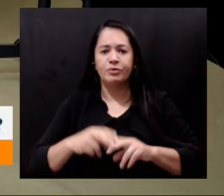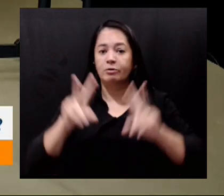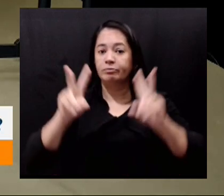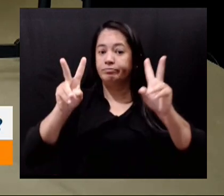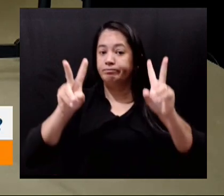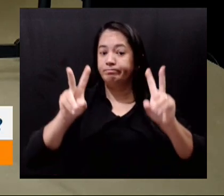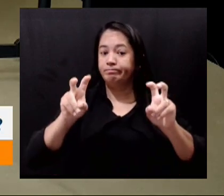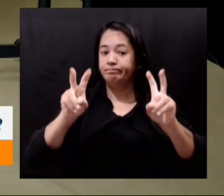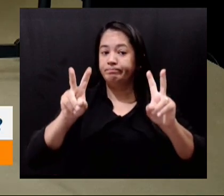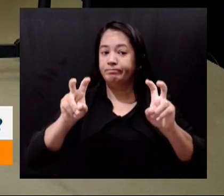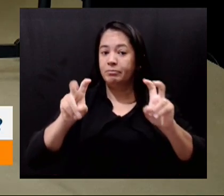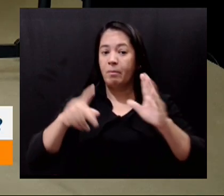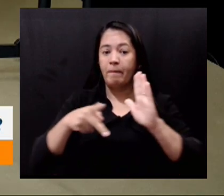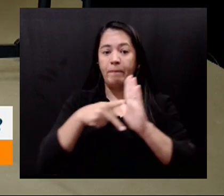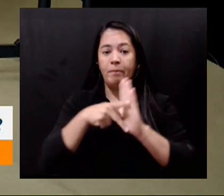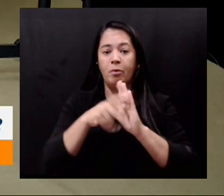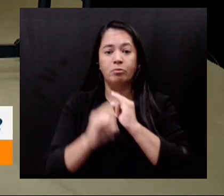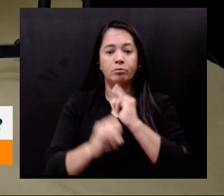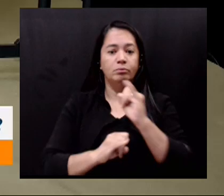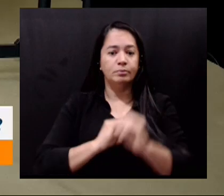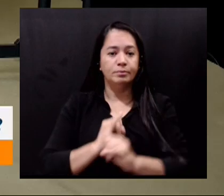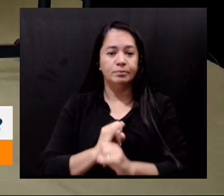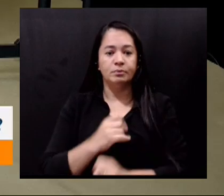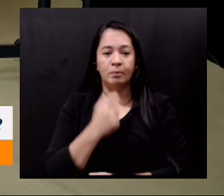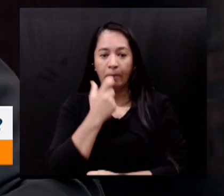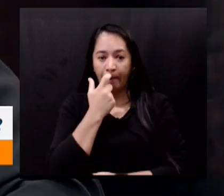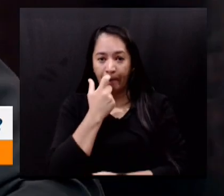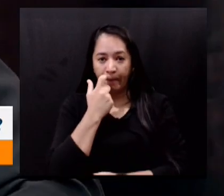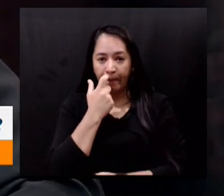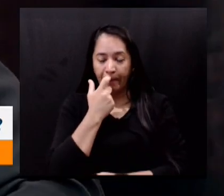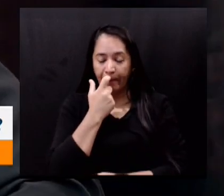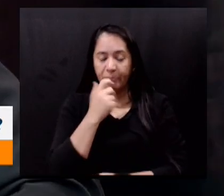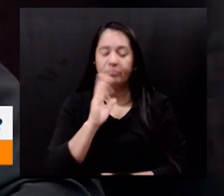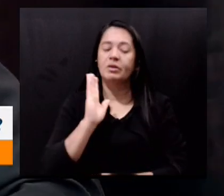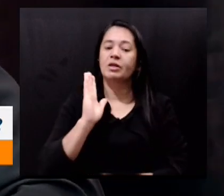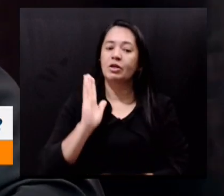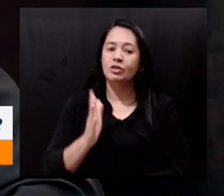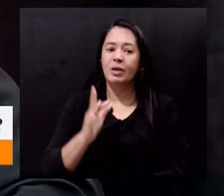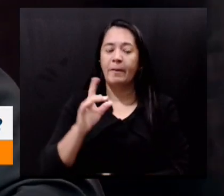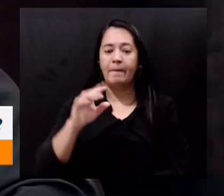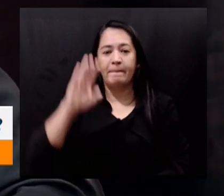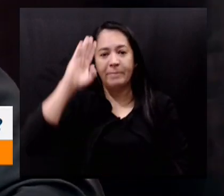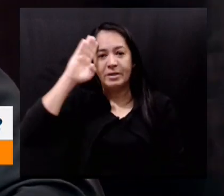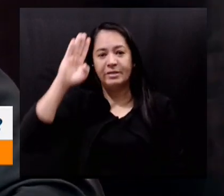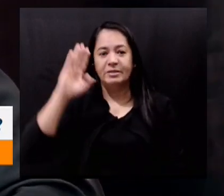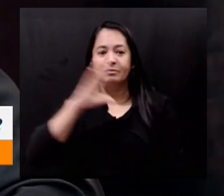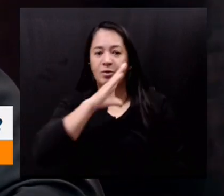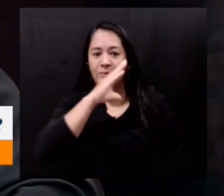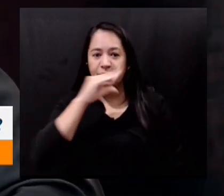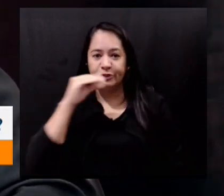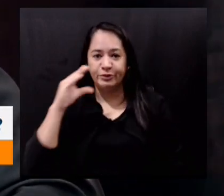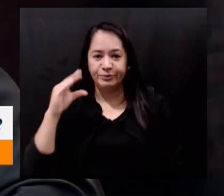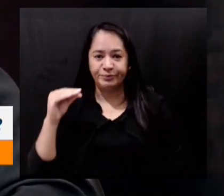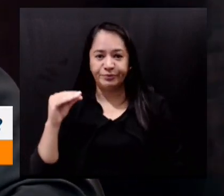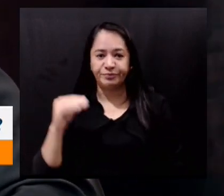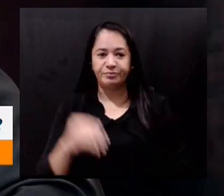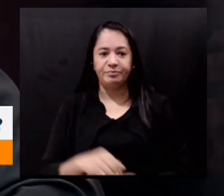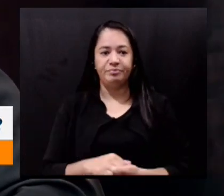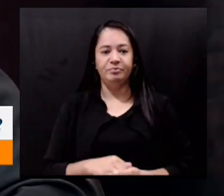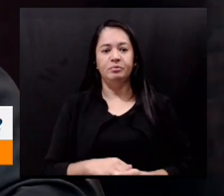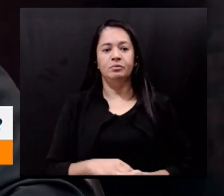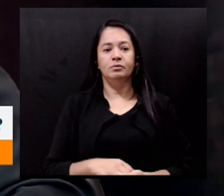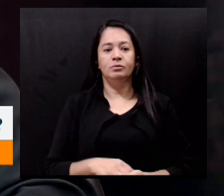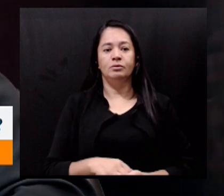internet? Já, especialmente adolescentes, né, Uhum.